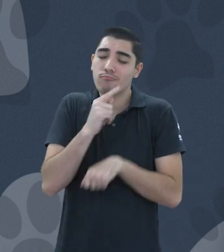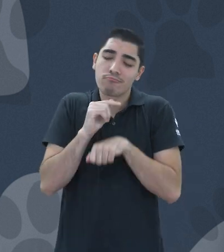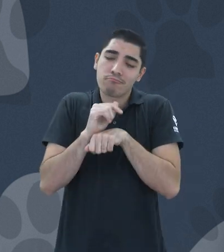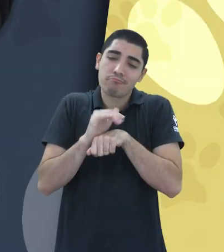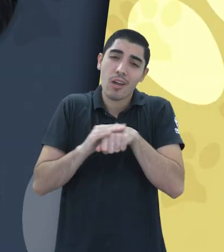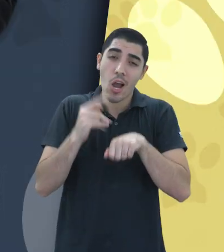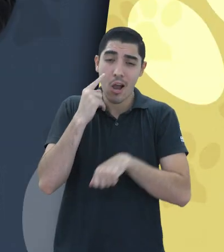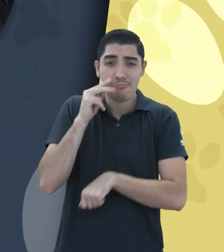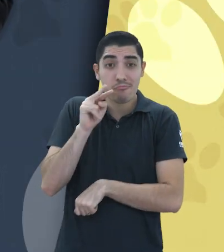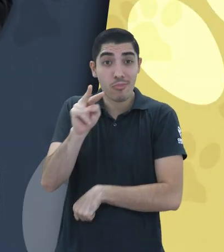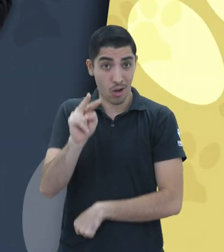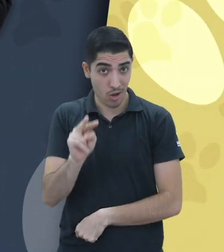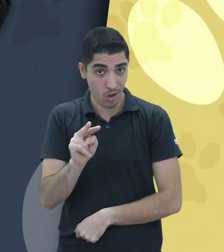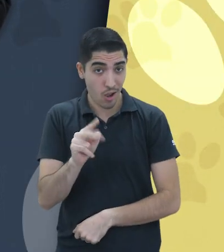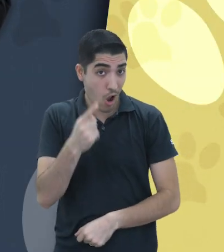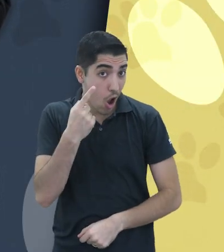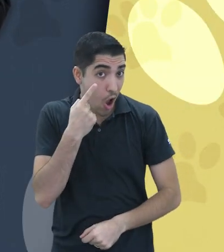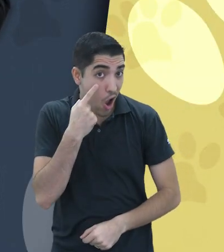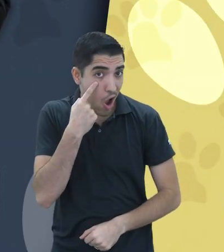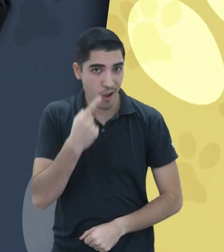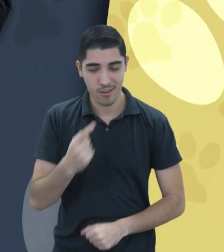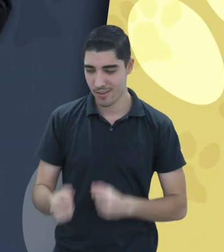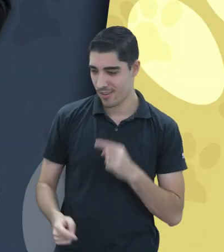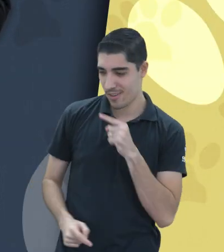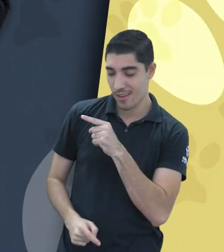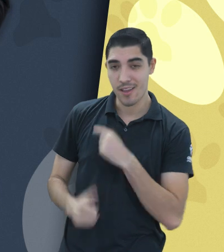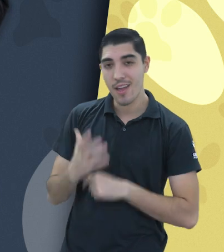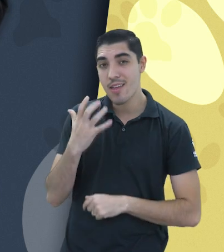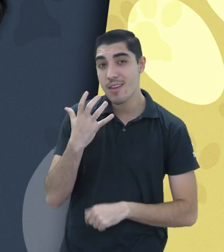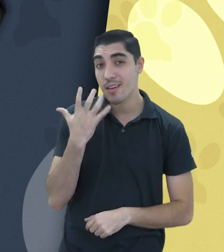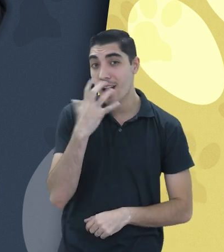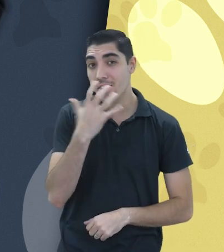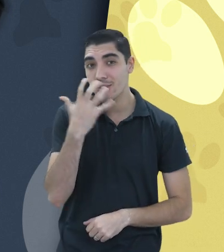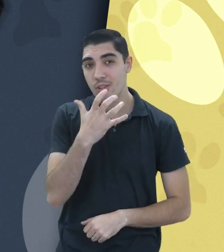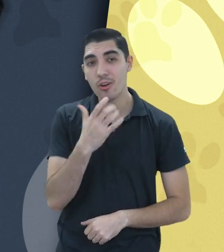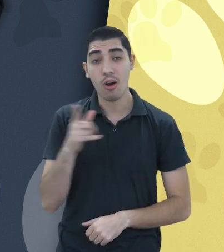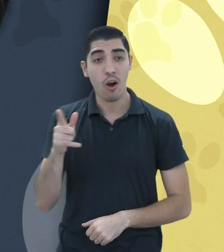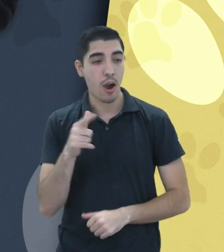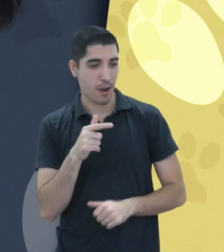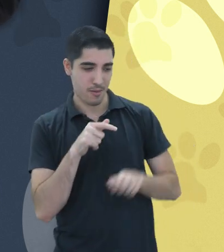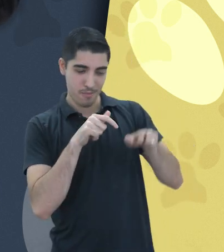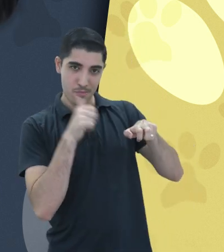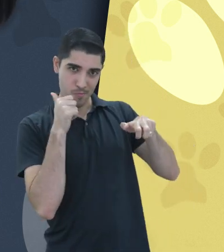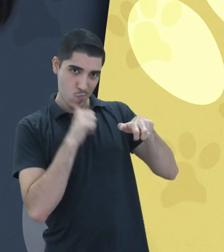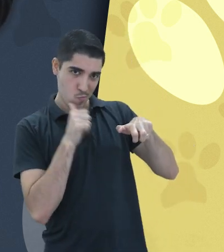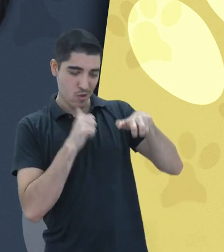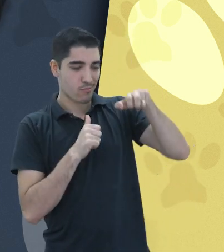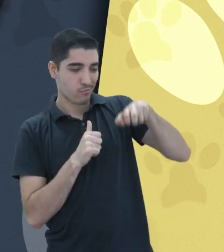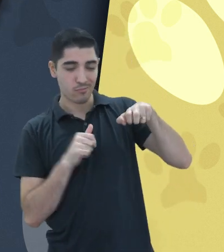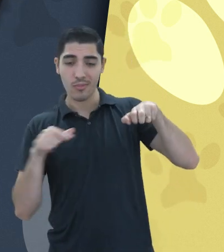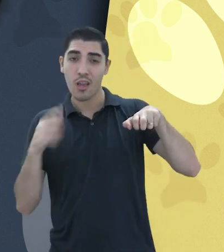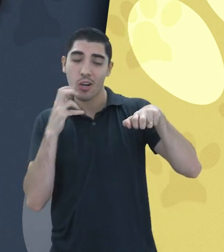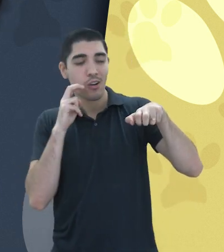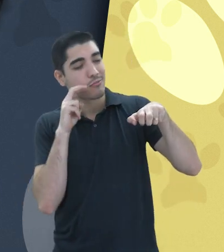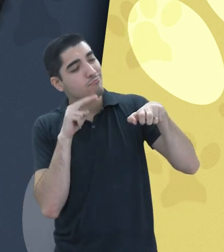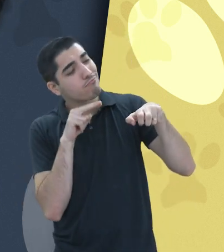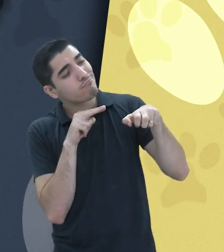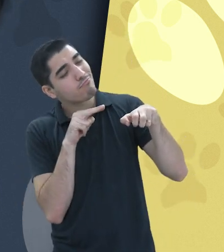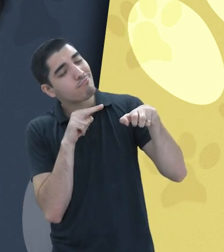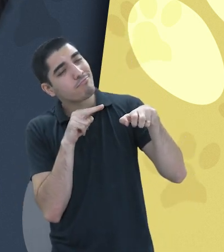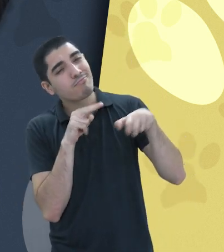liga aqui, ó. Repara no jeitinho que este cachorro tá olhando pra moça, todo cheio de